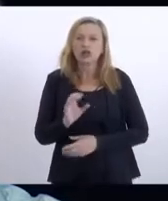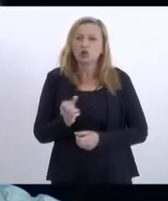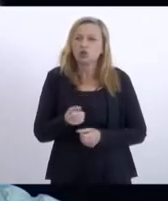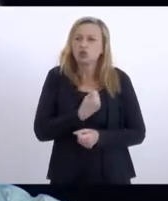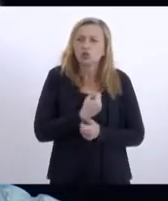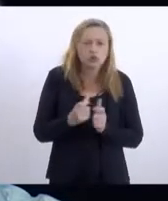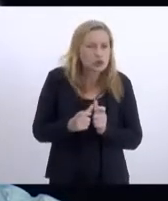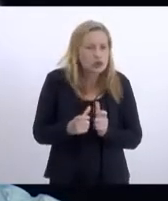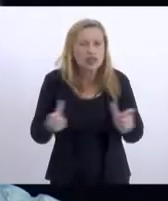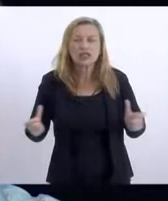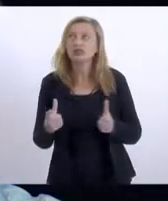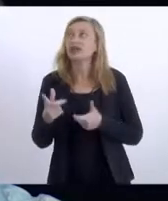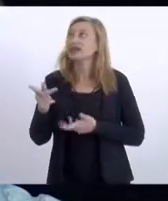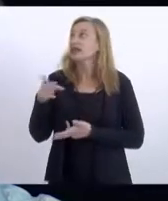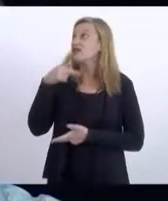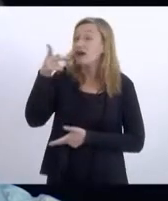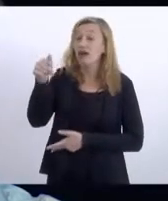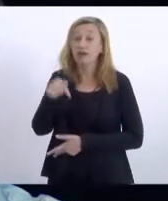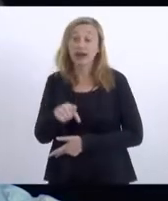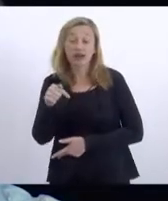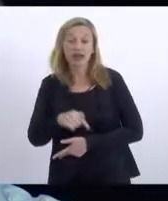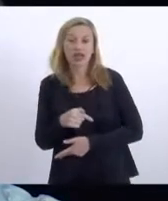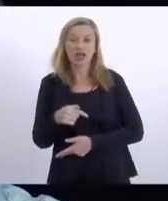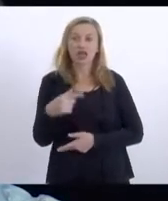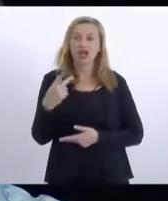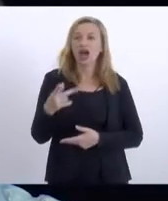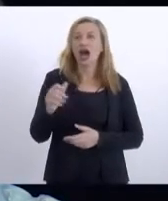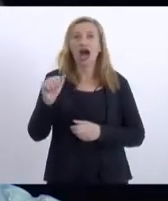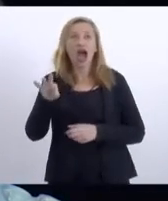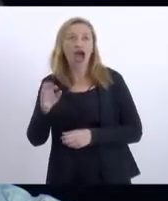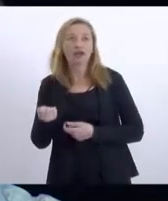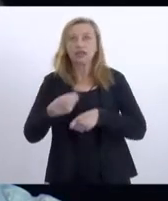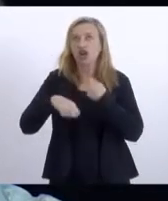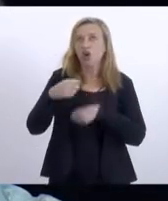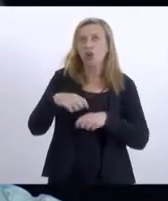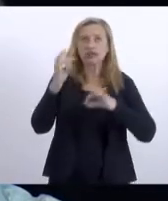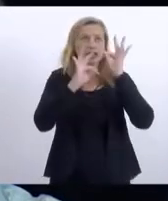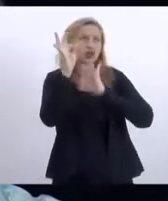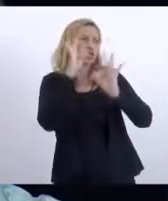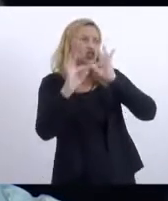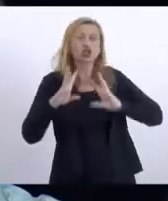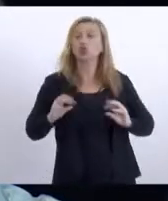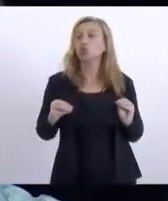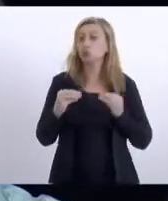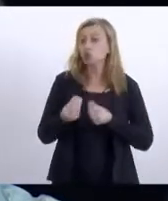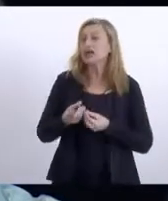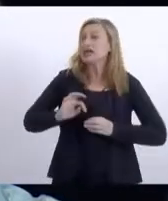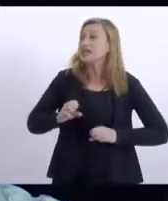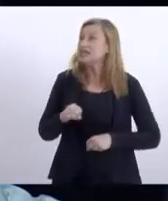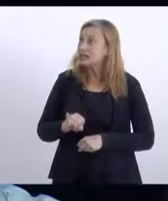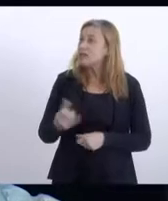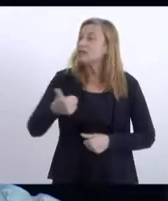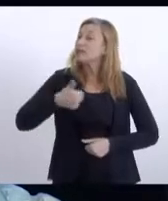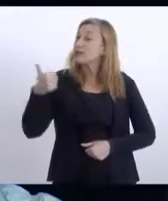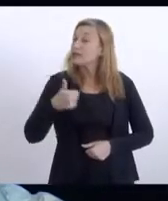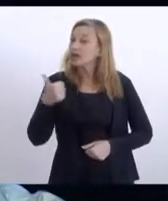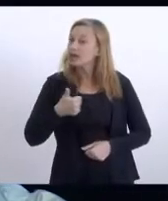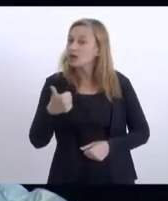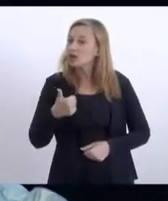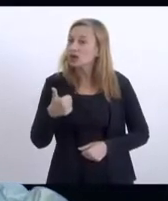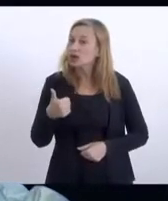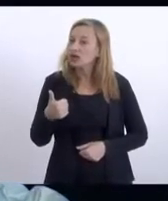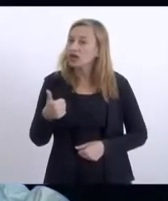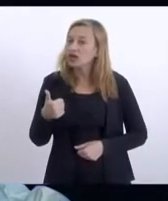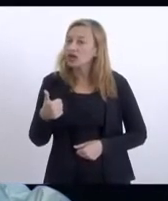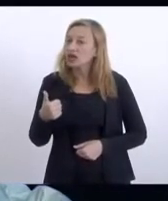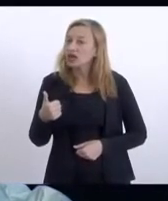não adianta nós falarmos aqui hora nenhuma de agronegócio, de tecnologia, de tudo, se primeiramente esse insumo